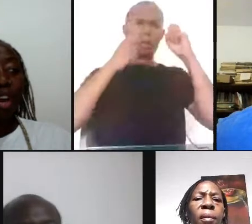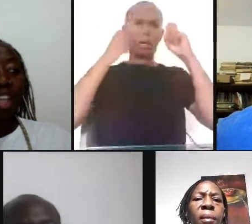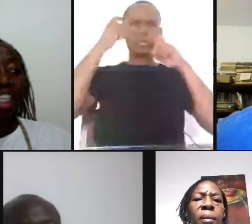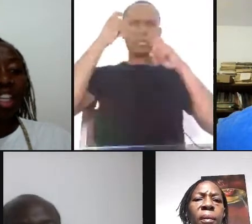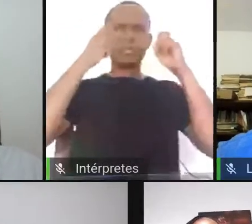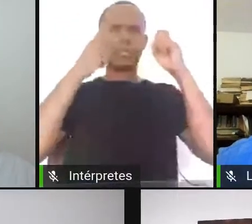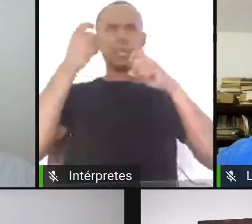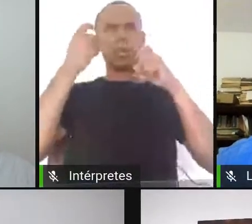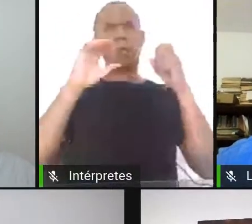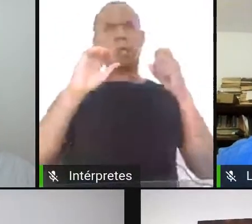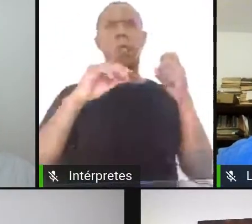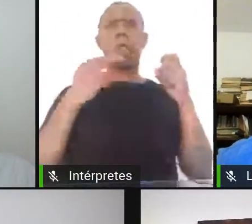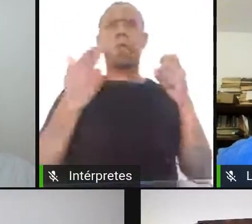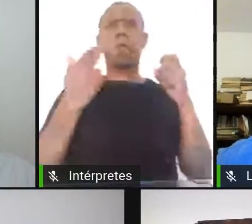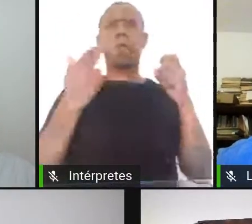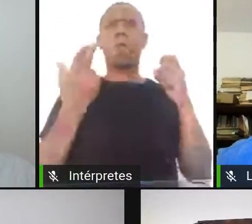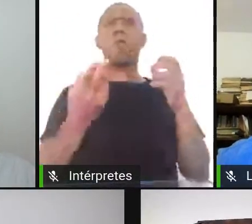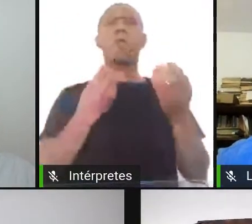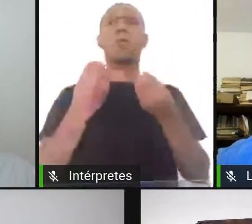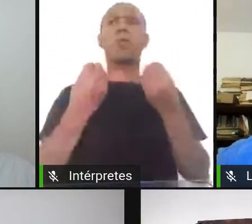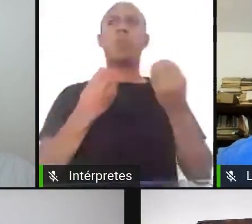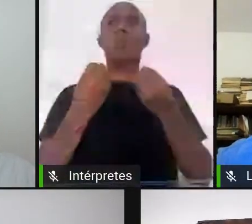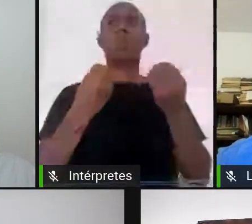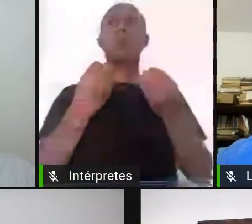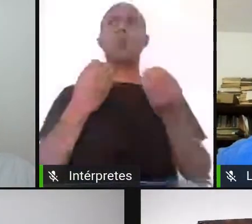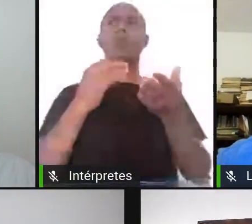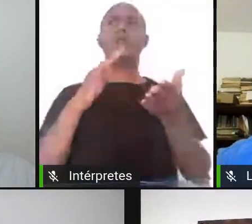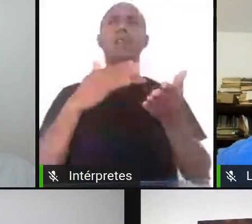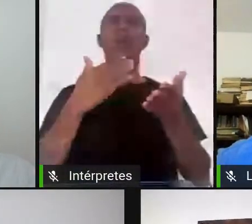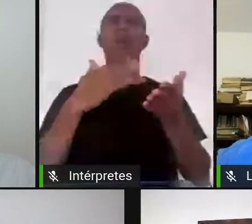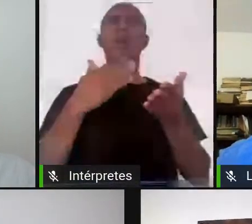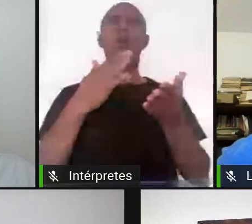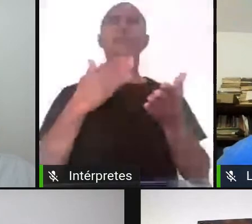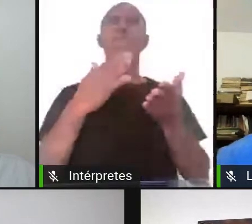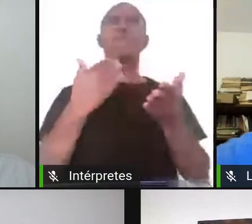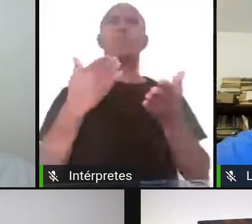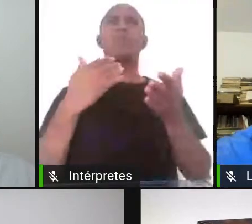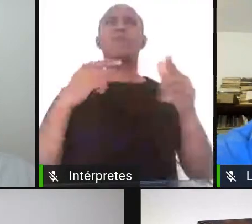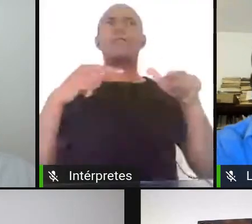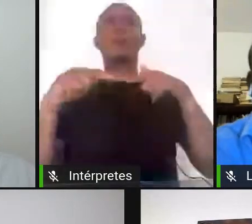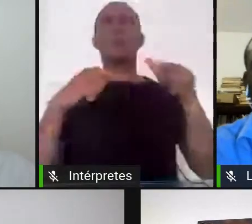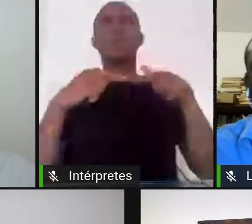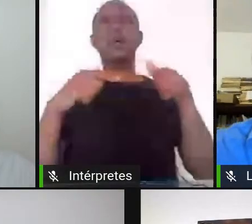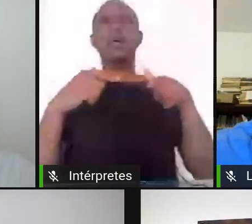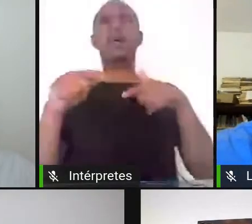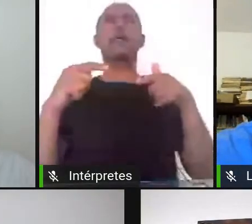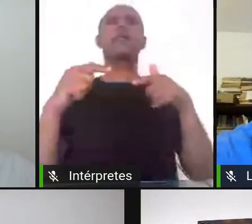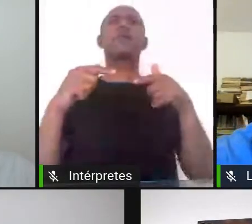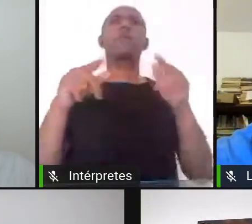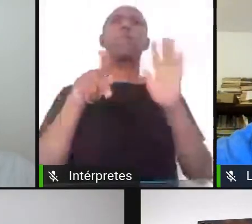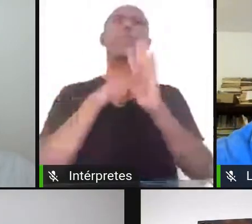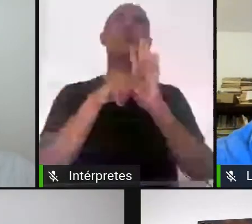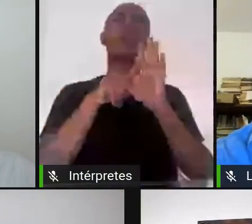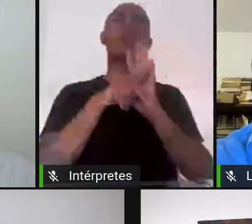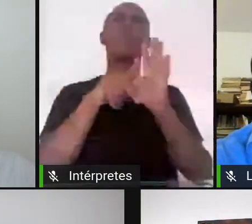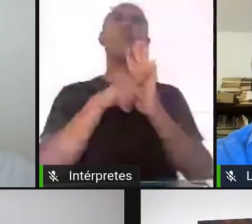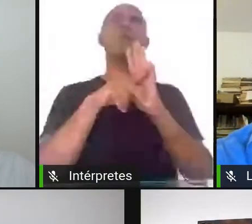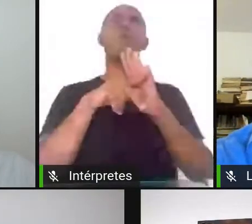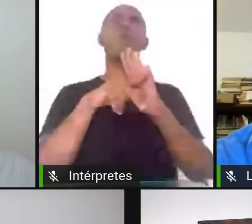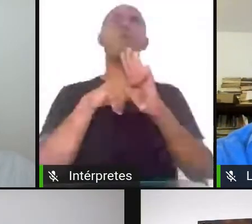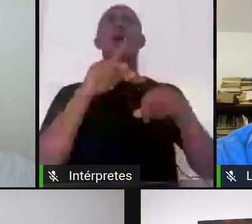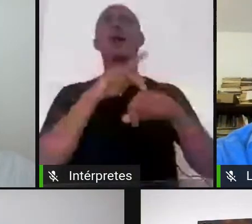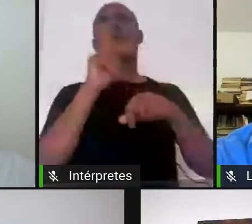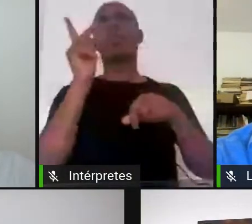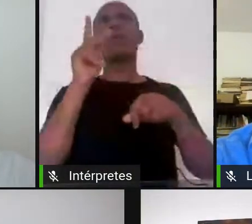se coloca na literatura moçambicana. Deixo esse trabalho aos acadêmicos, aqueles que estudam a literatura, aqueles que se dedicam a